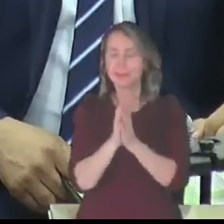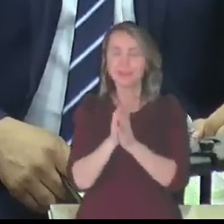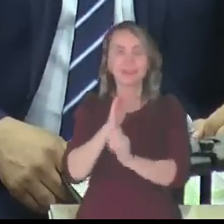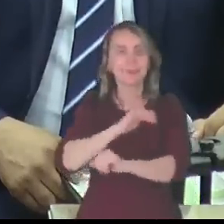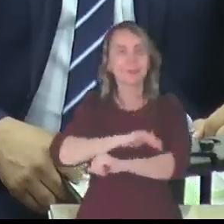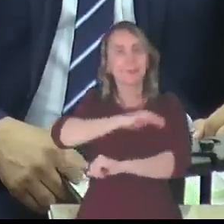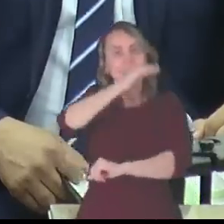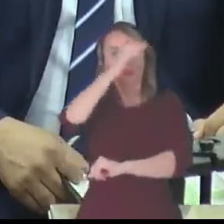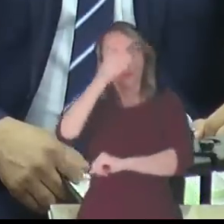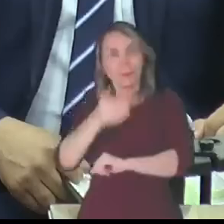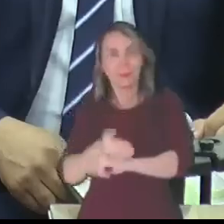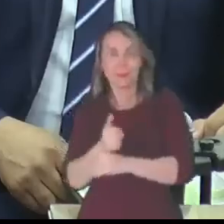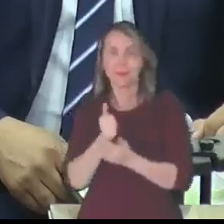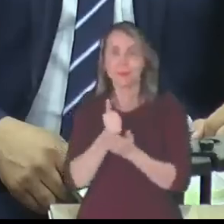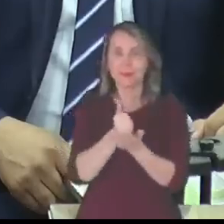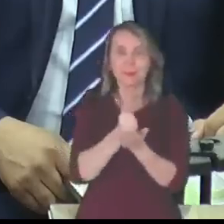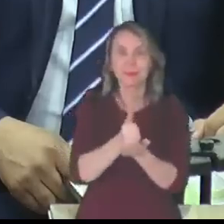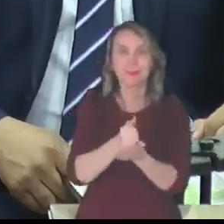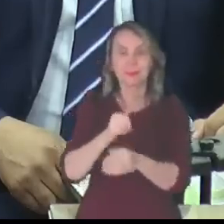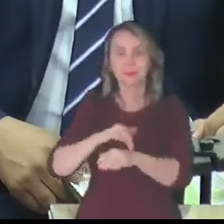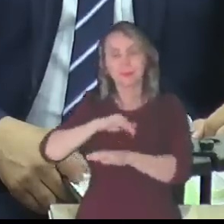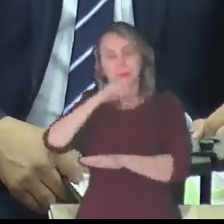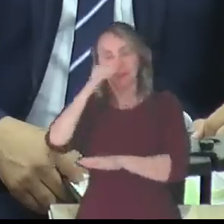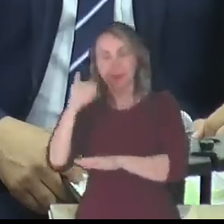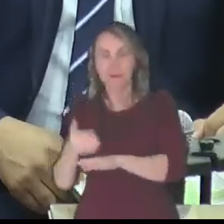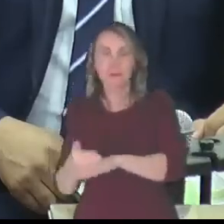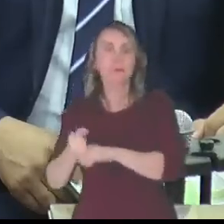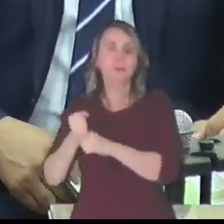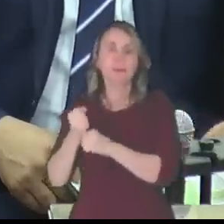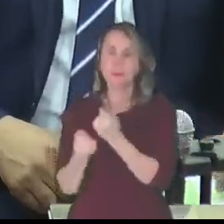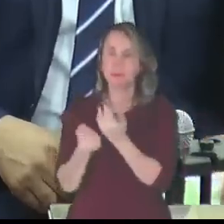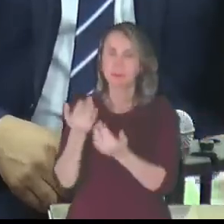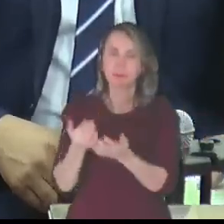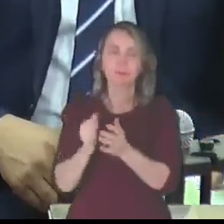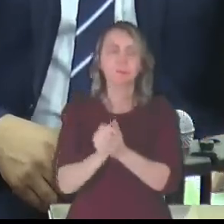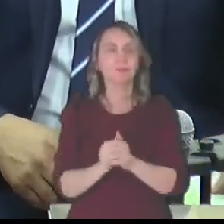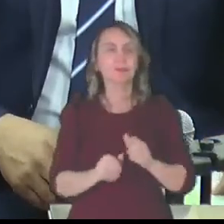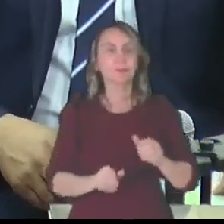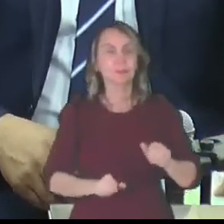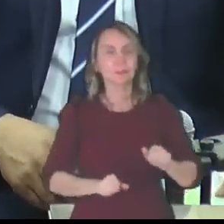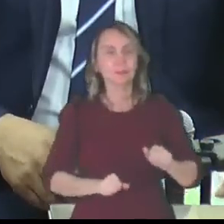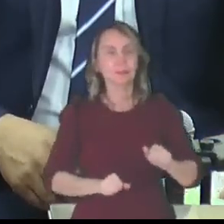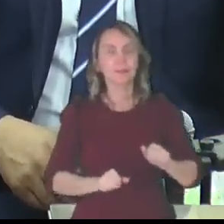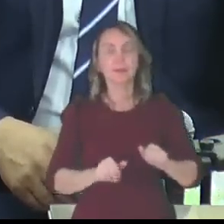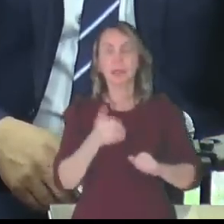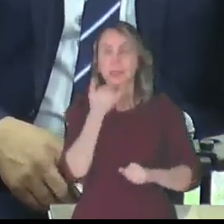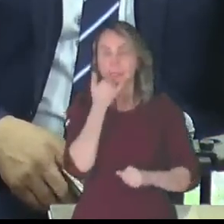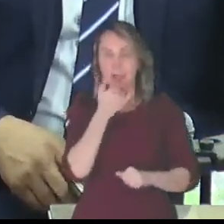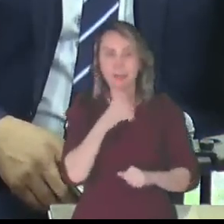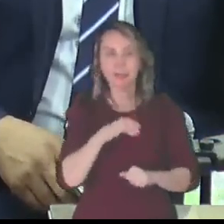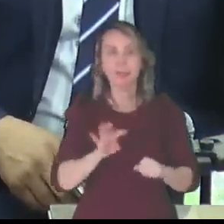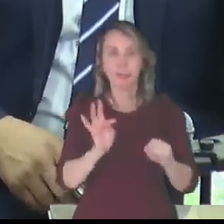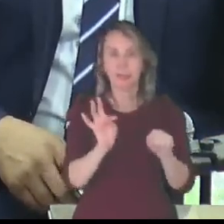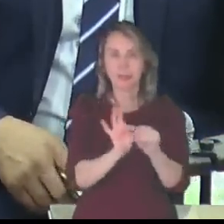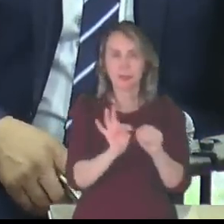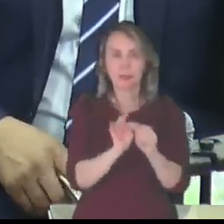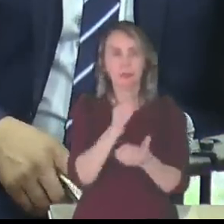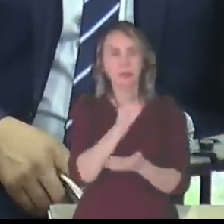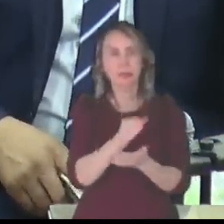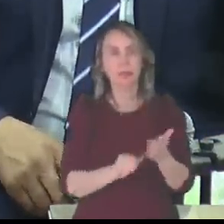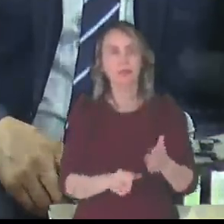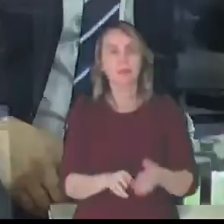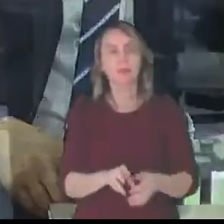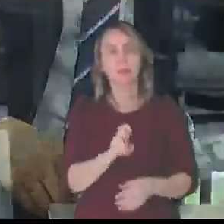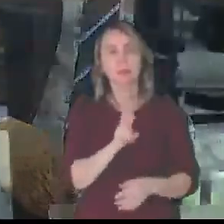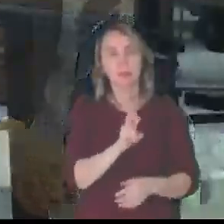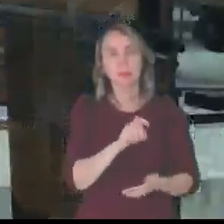roteiro da oração atos 5:16 a 18 ou melhor Thiago perdão Tiago 5 16